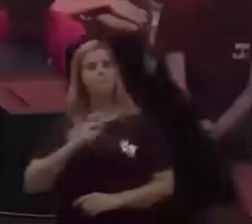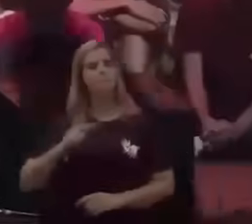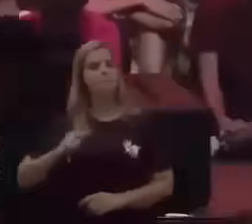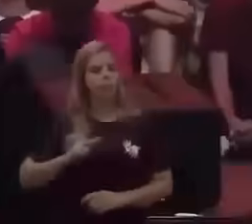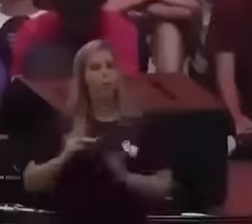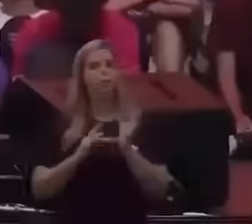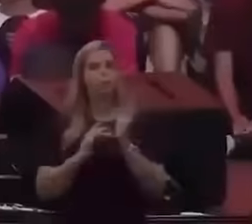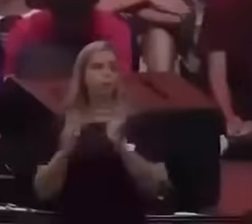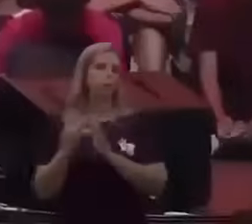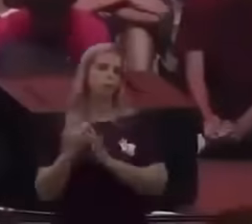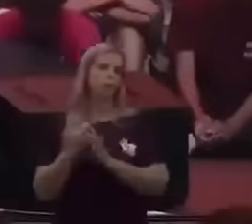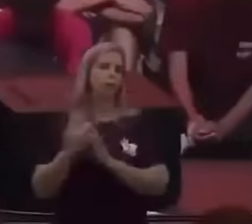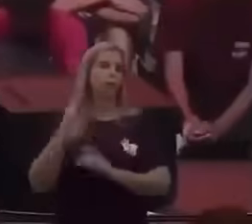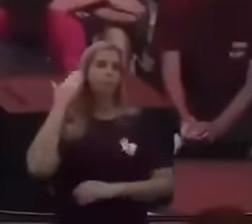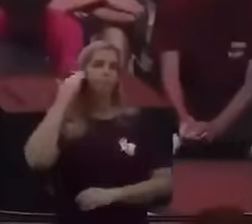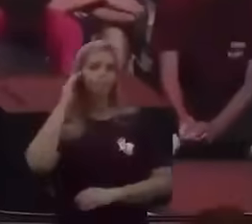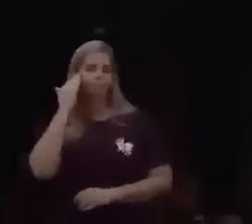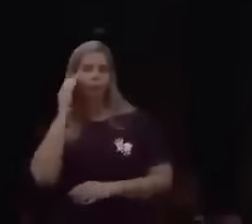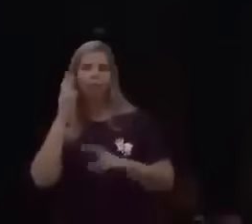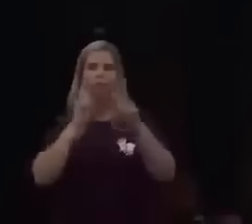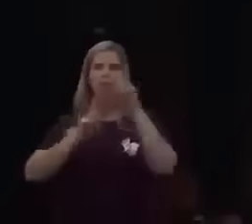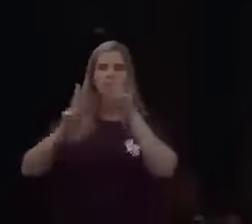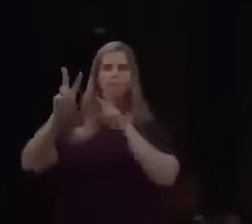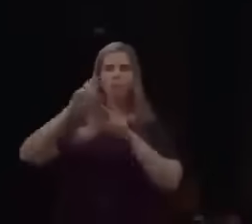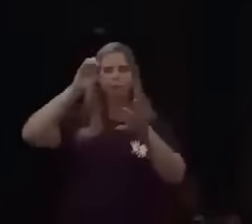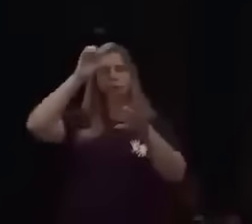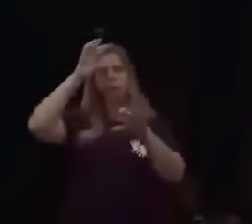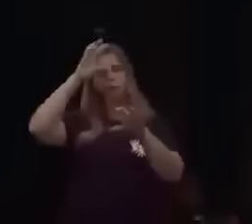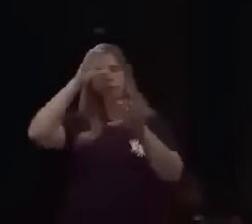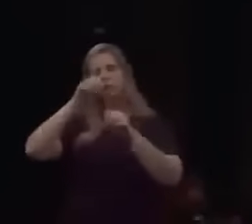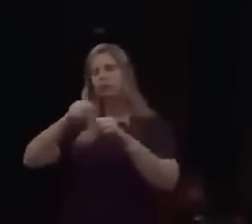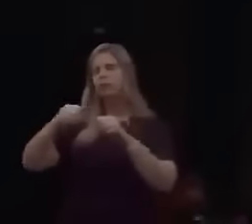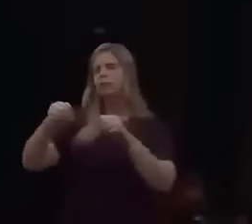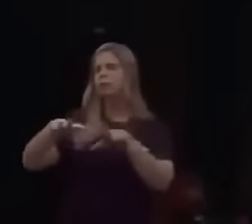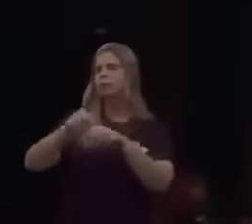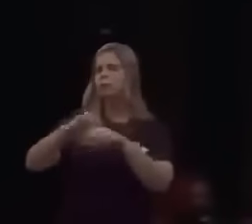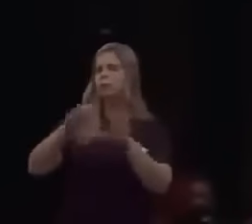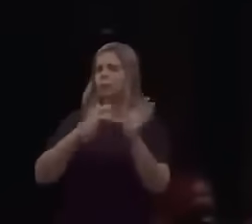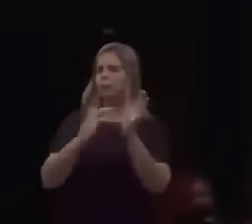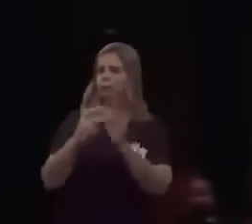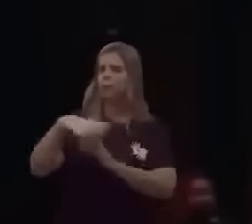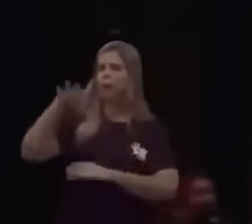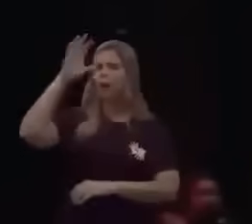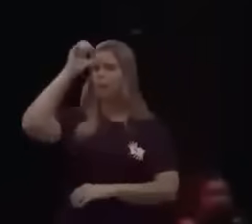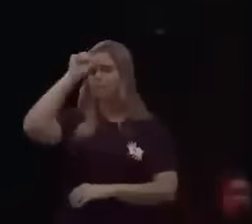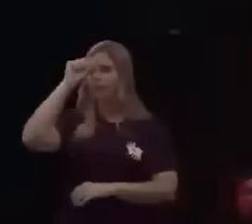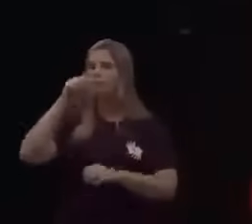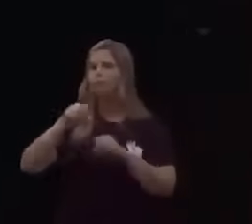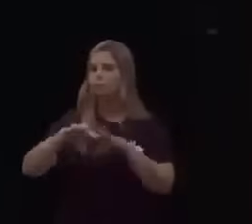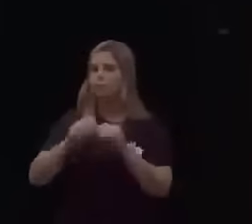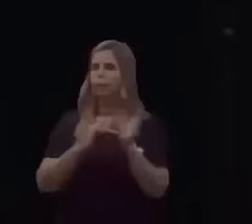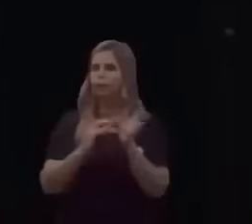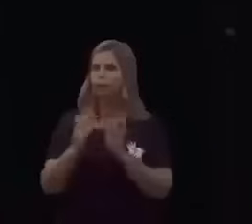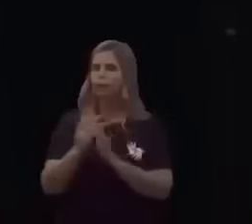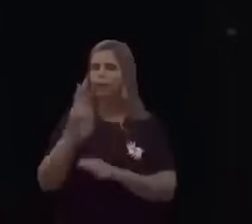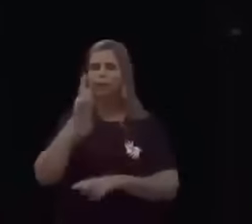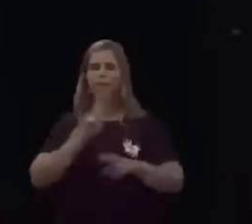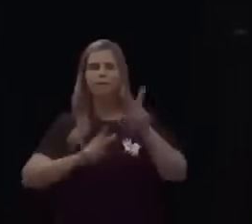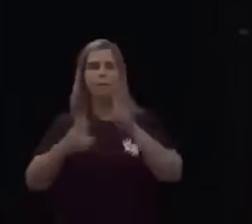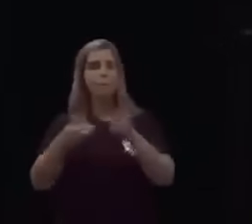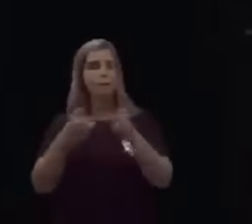escuta os grandes ensinamentos de Jesus, ele vê os extraordinários milagres de Jesus, e diz a Bíblia